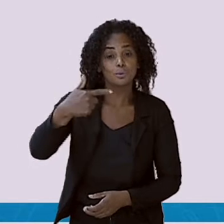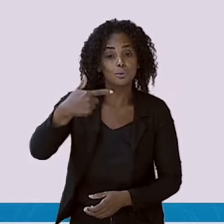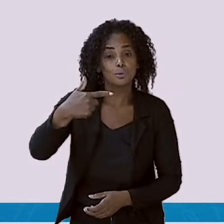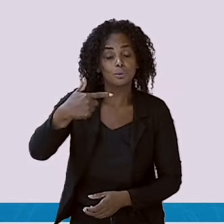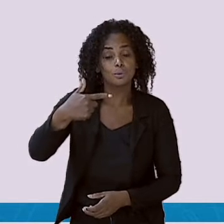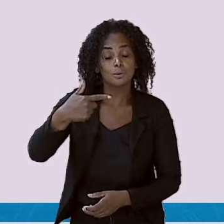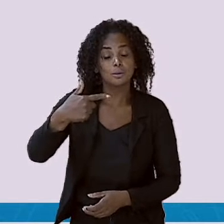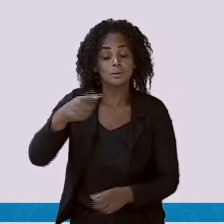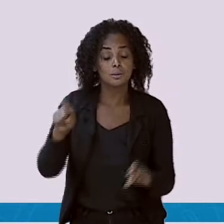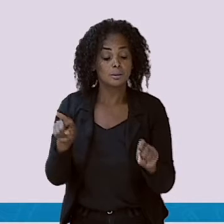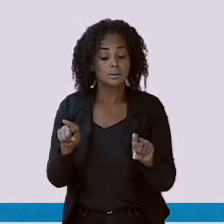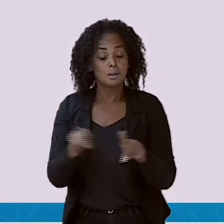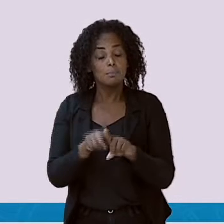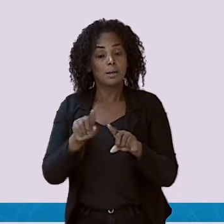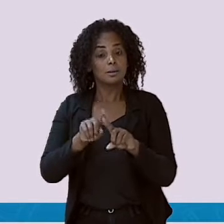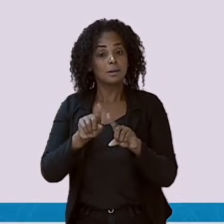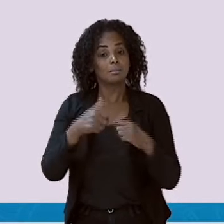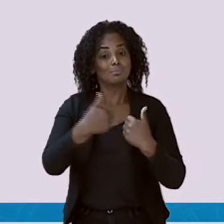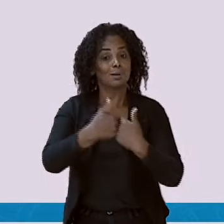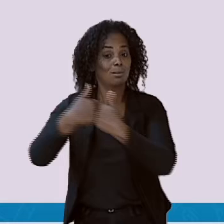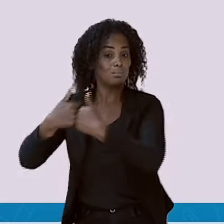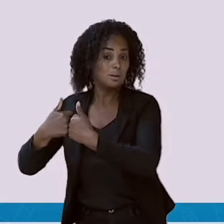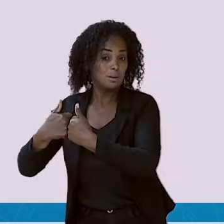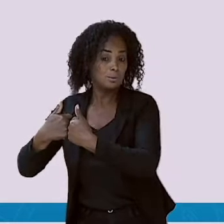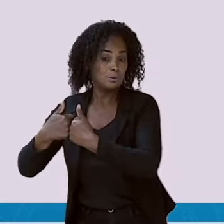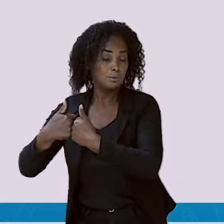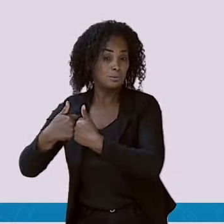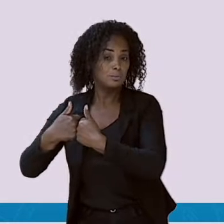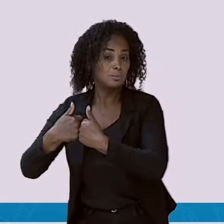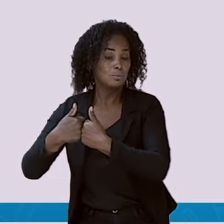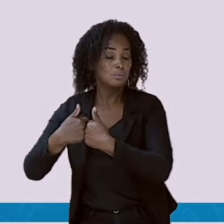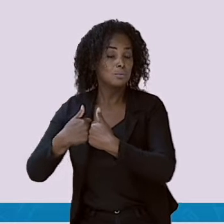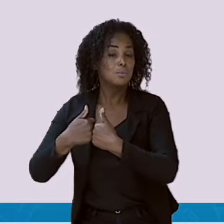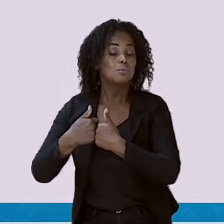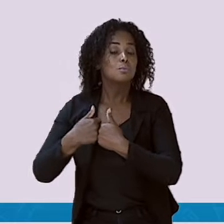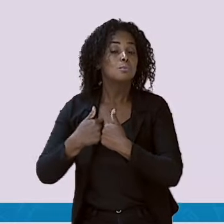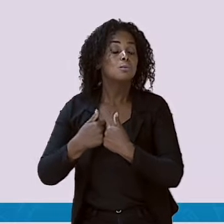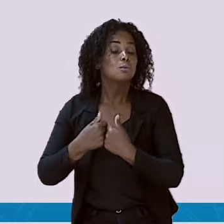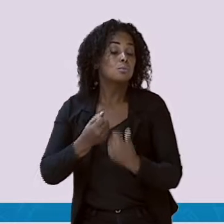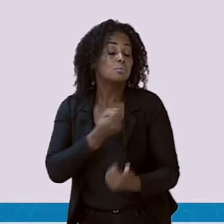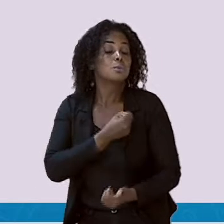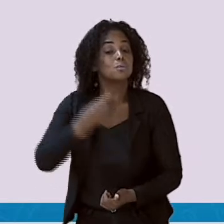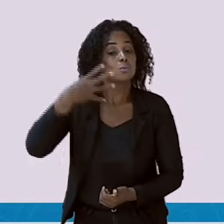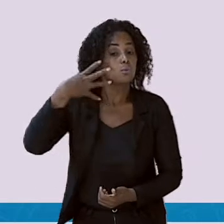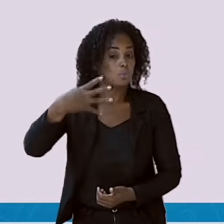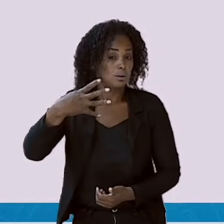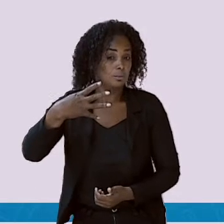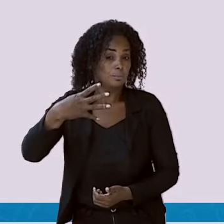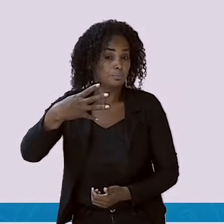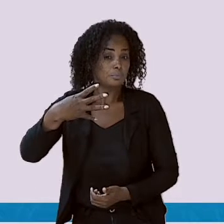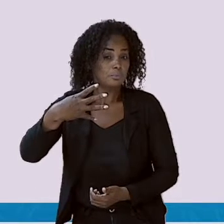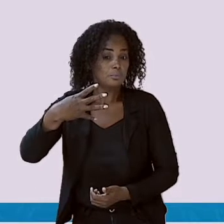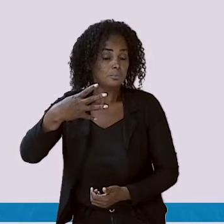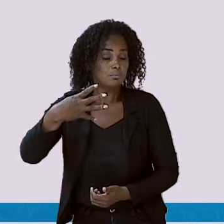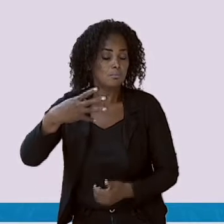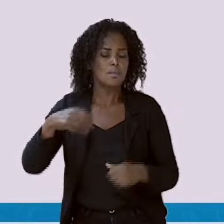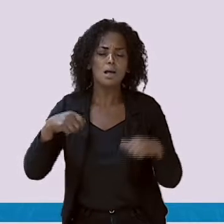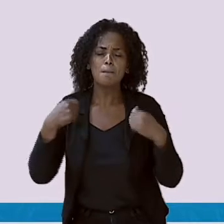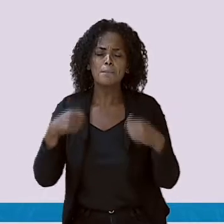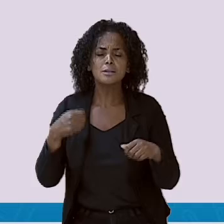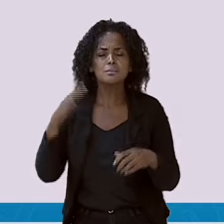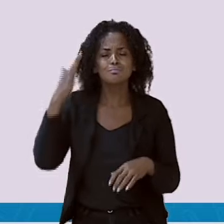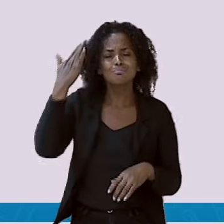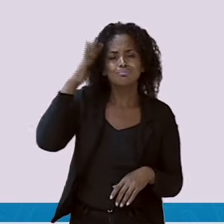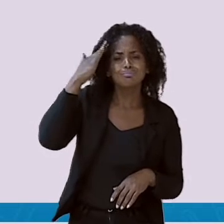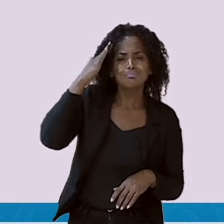ao lado dele. No caso, o que está ao lado é o número 4. Então, eu preciso de entender, o número